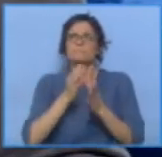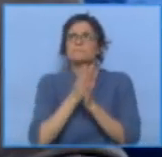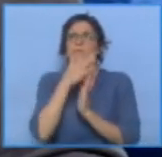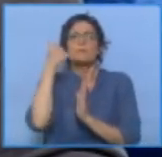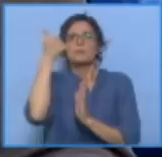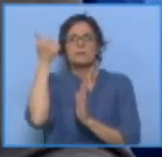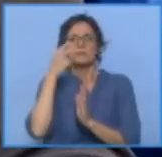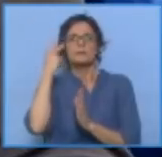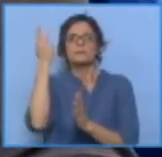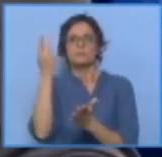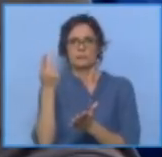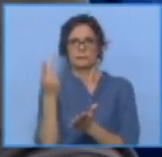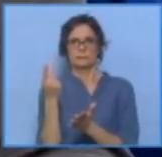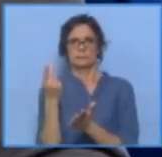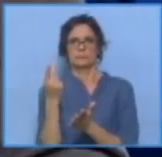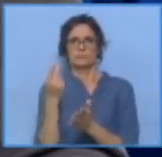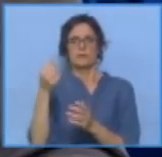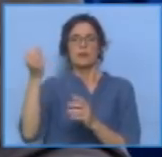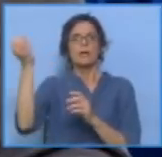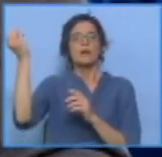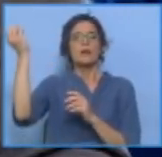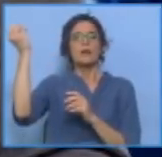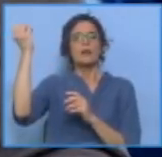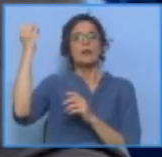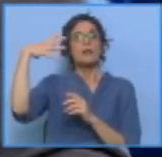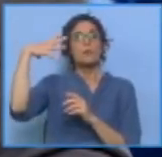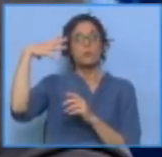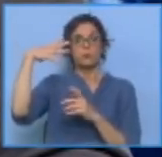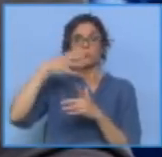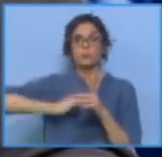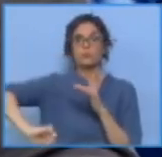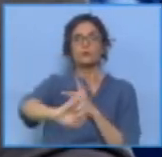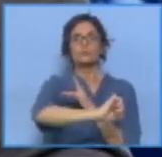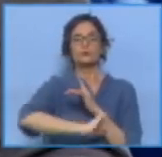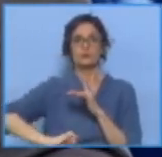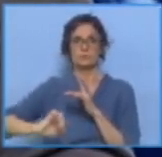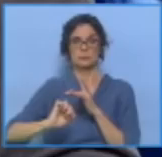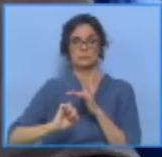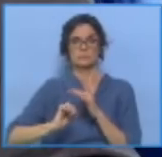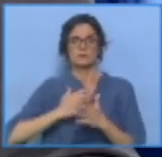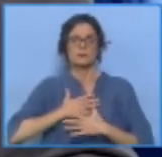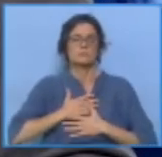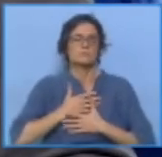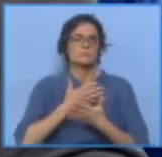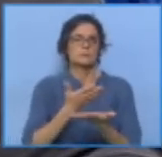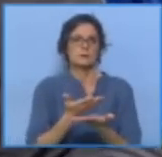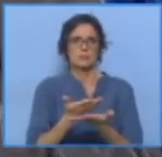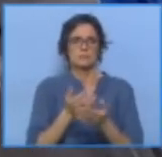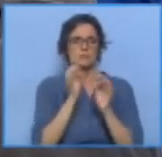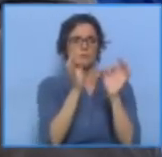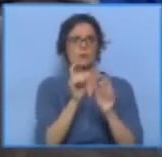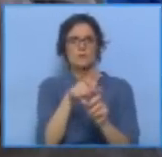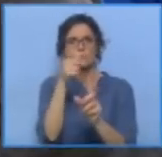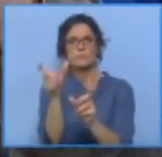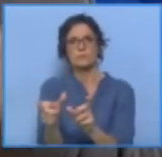de viver. Portanto, é a nossa luz, é a bondade, a atenção ao outro, o querer